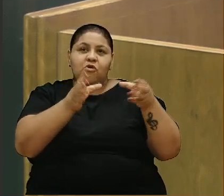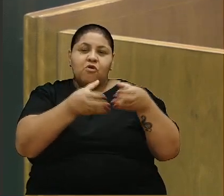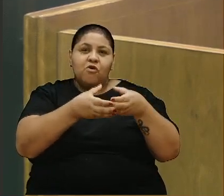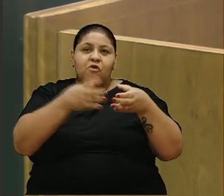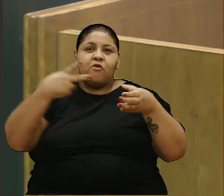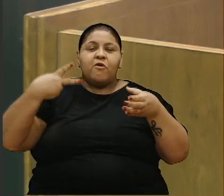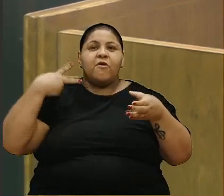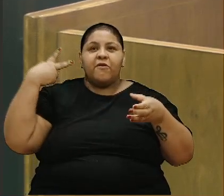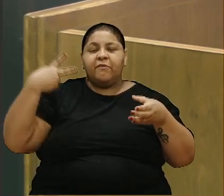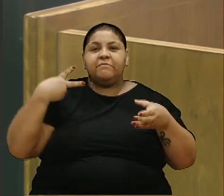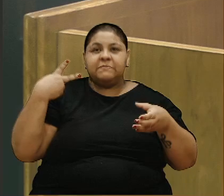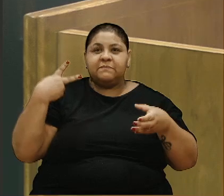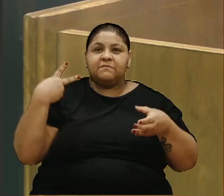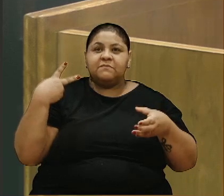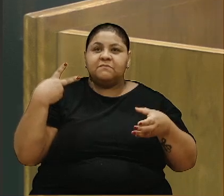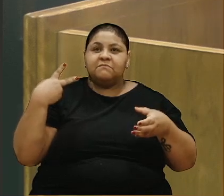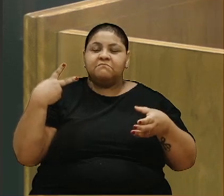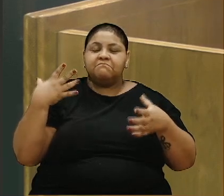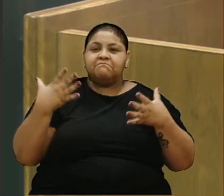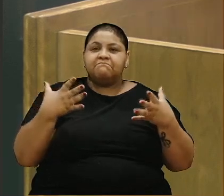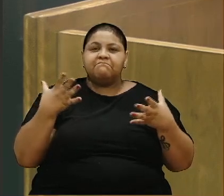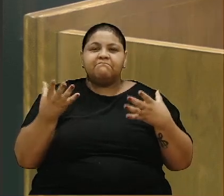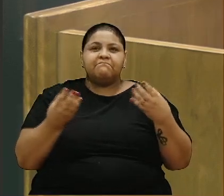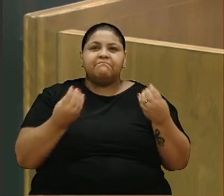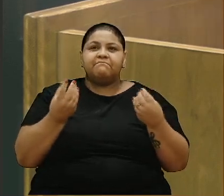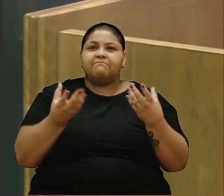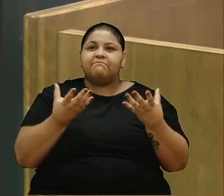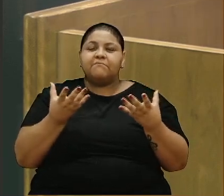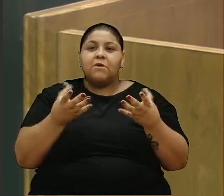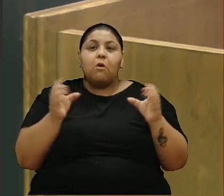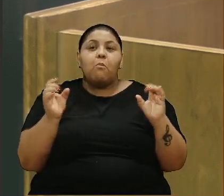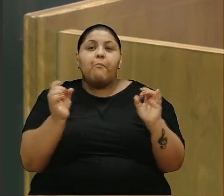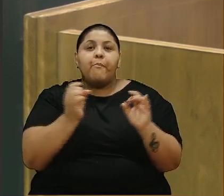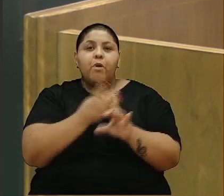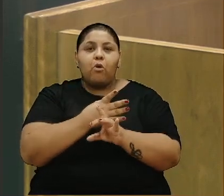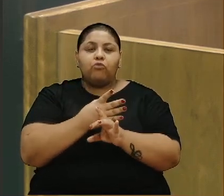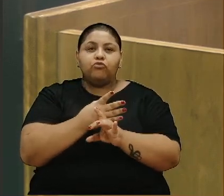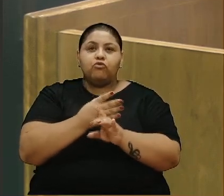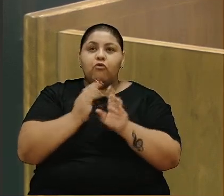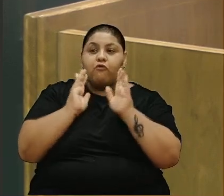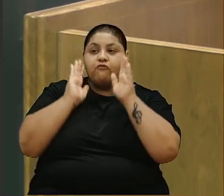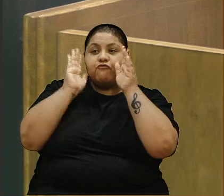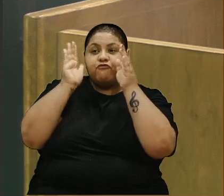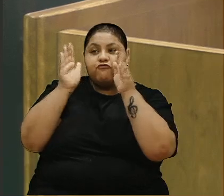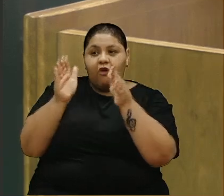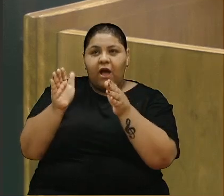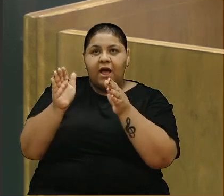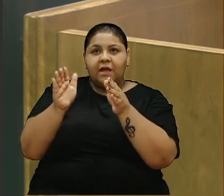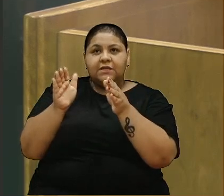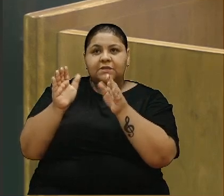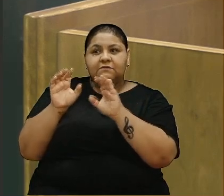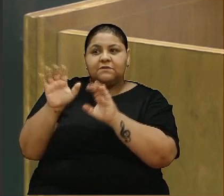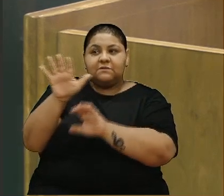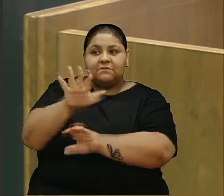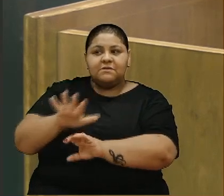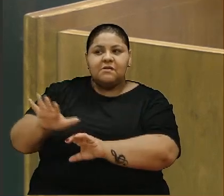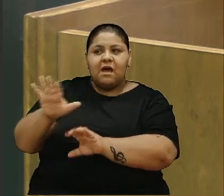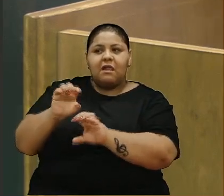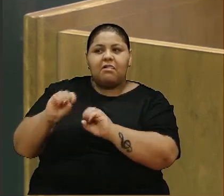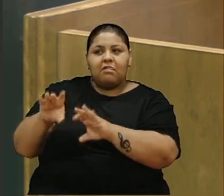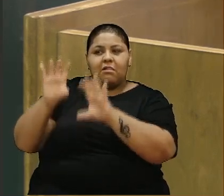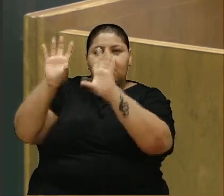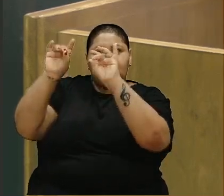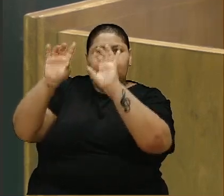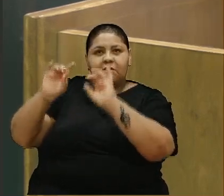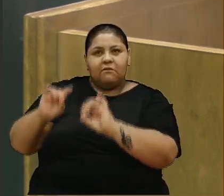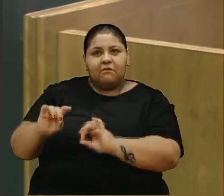vereadores tão prestativos, com um olhar voltado para a questão da educação especial. Quem